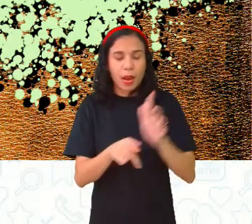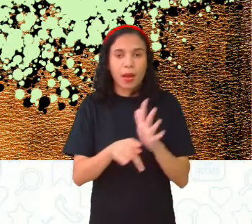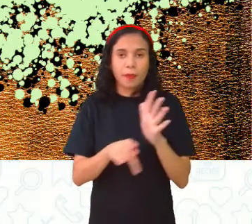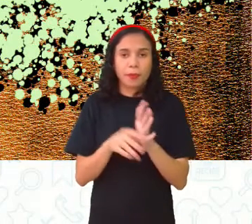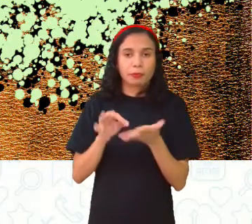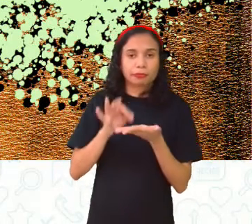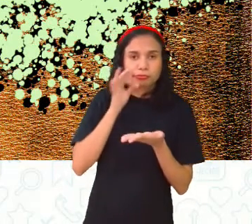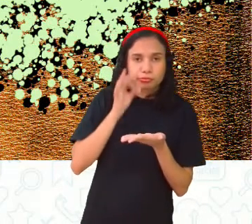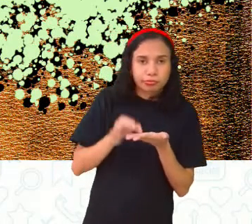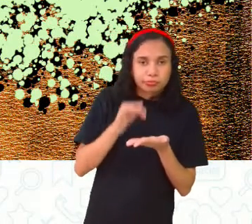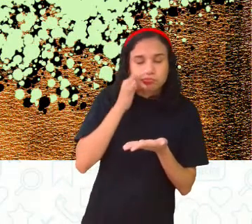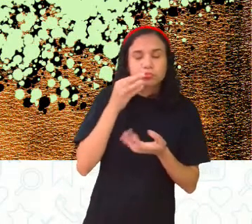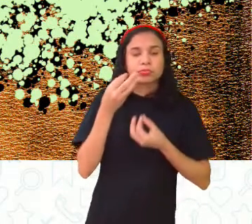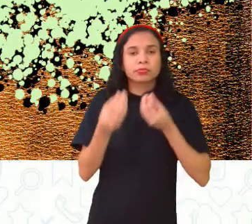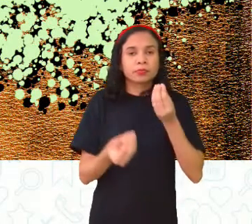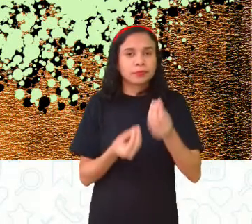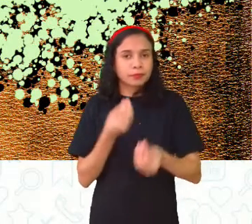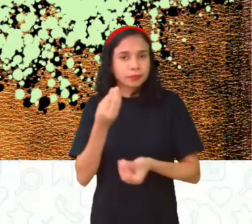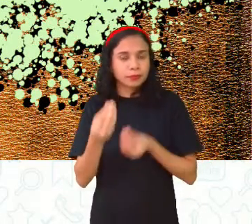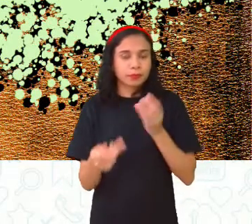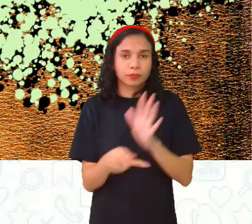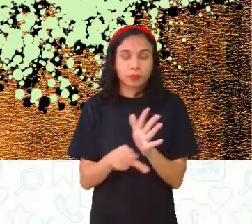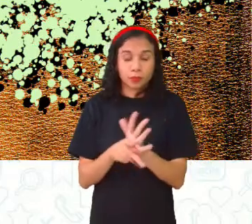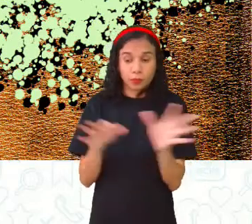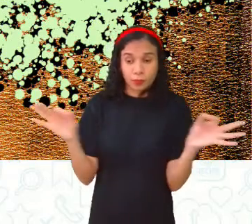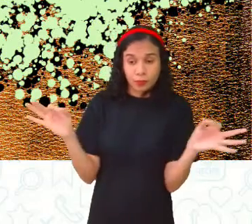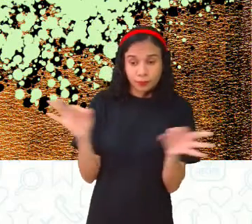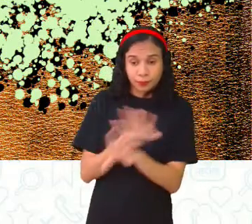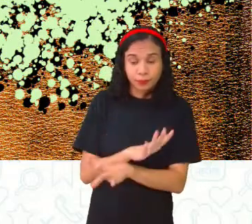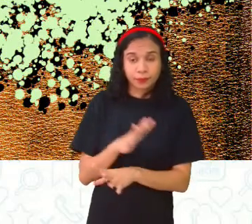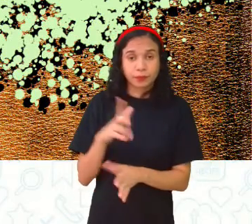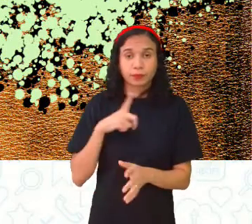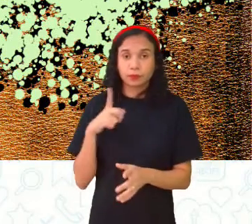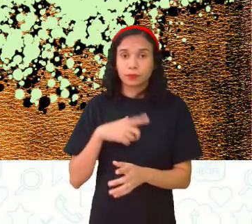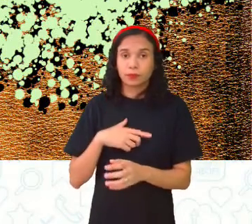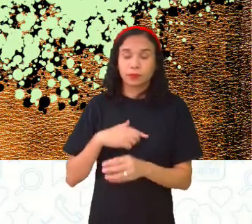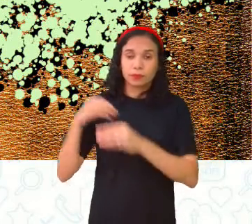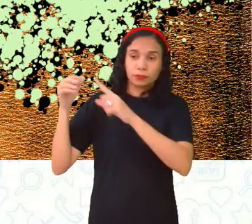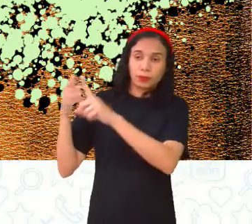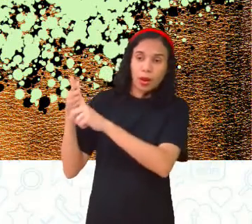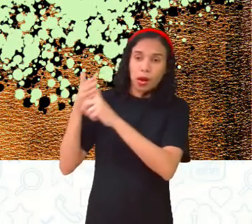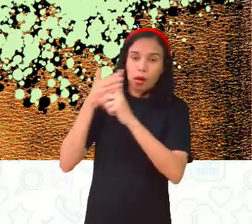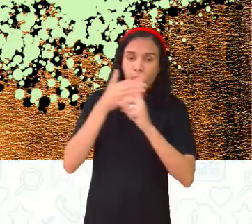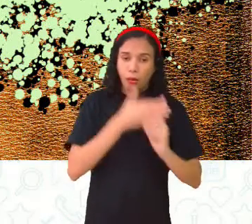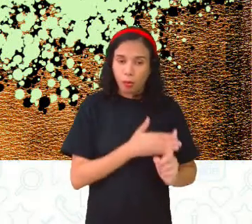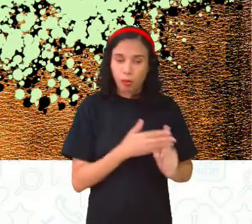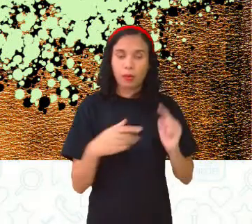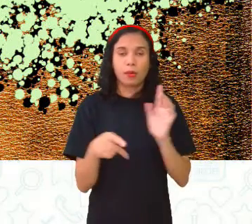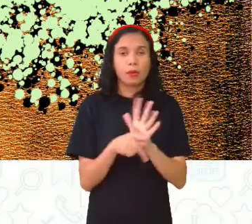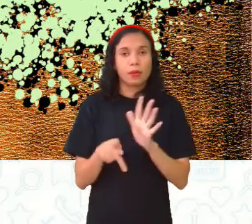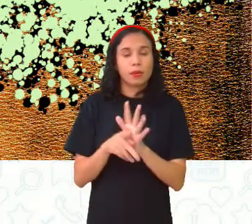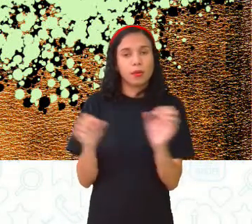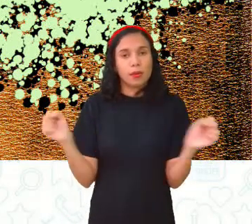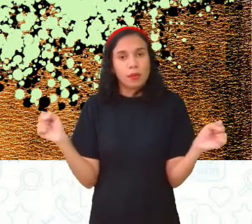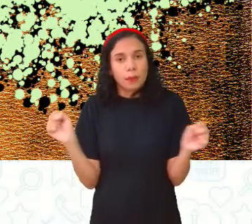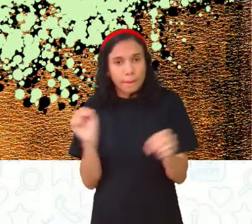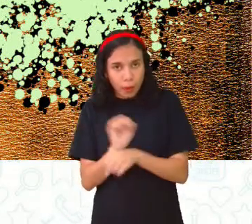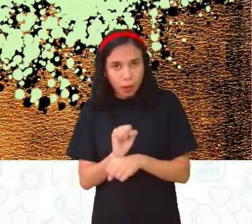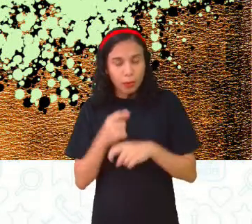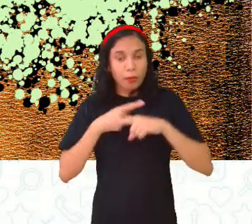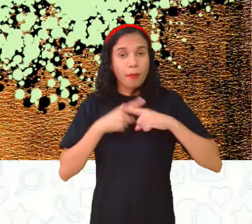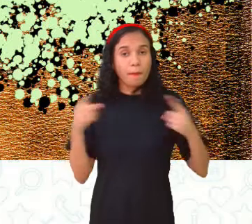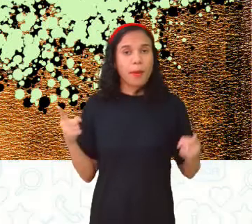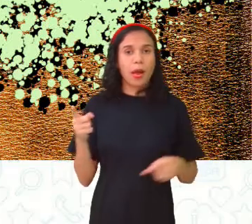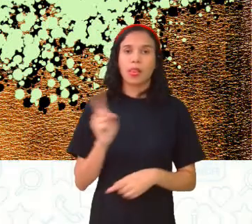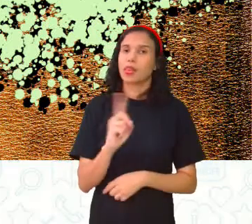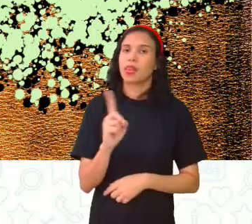café, eles aboliu esse tráfico, né, na realidade extinguiu, mas